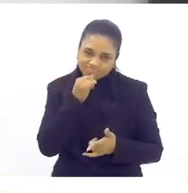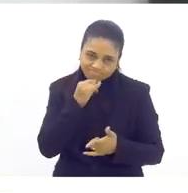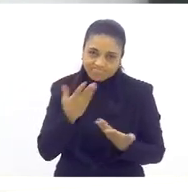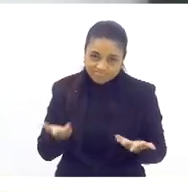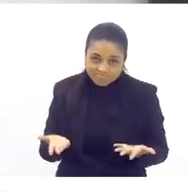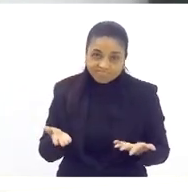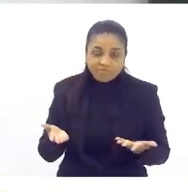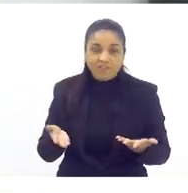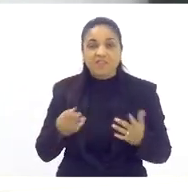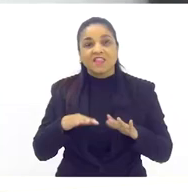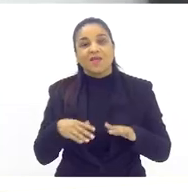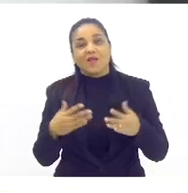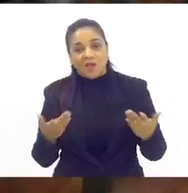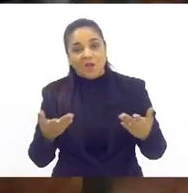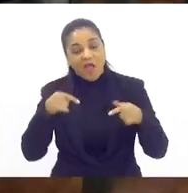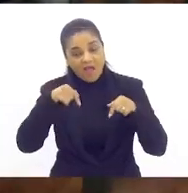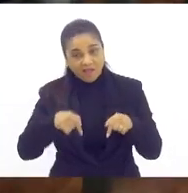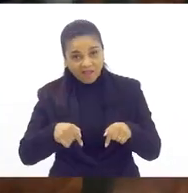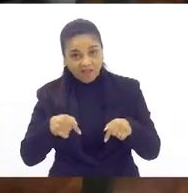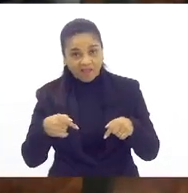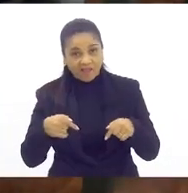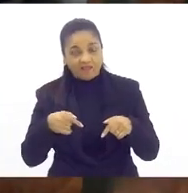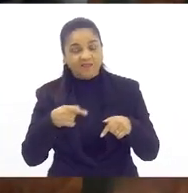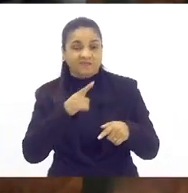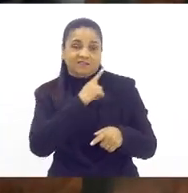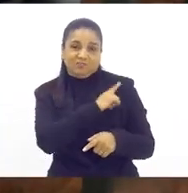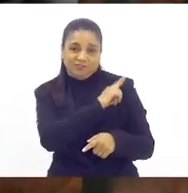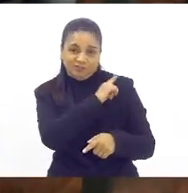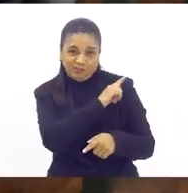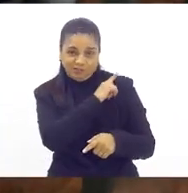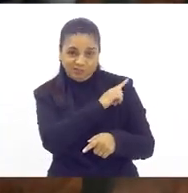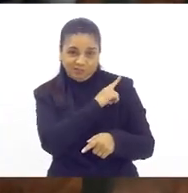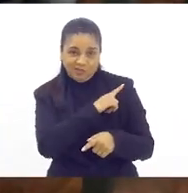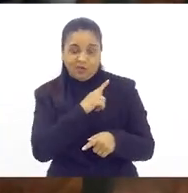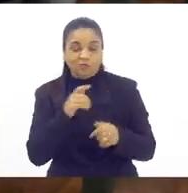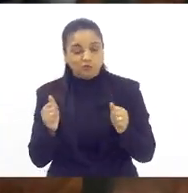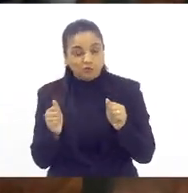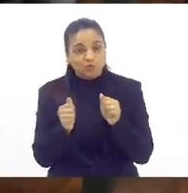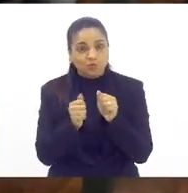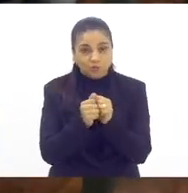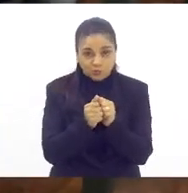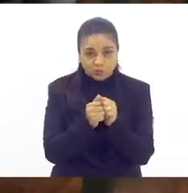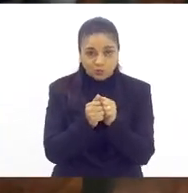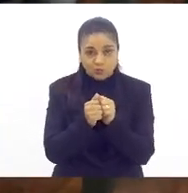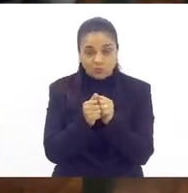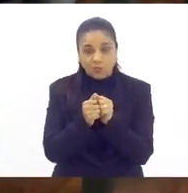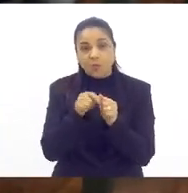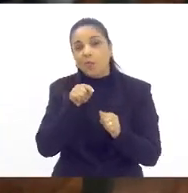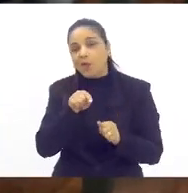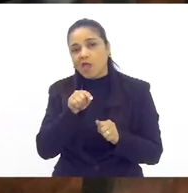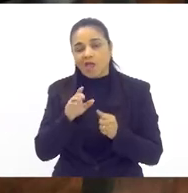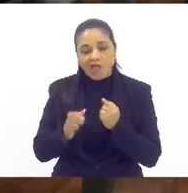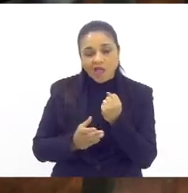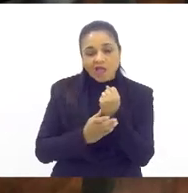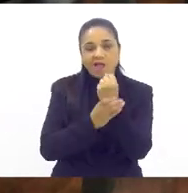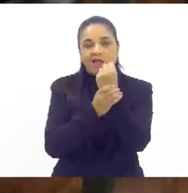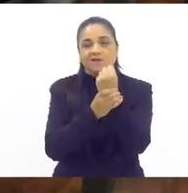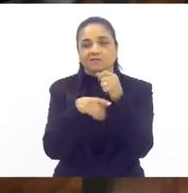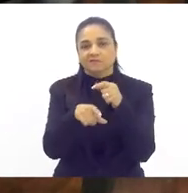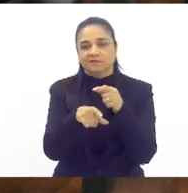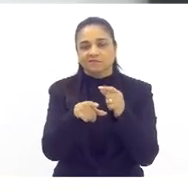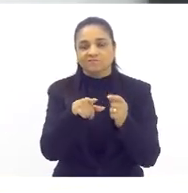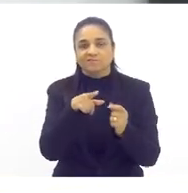nós estamos aqui na gestão né em conjunto justamente para garantir que os nossos estudantes